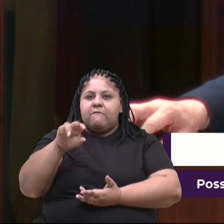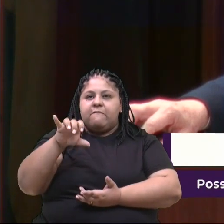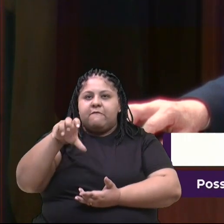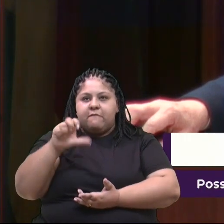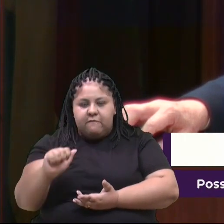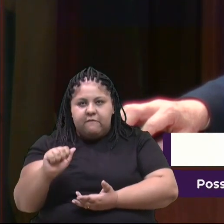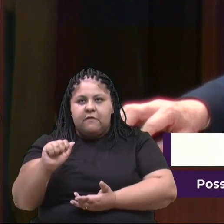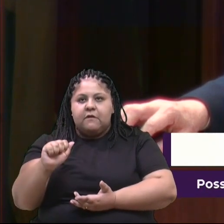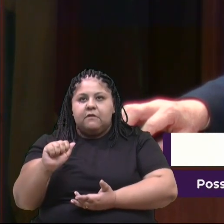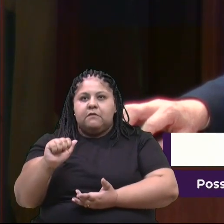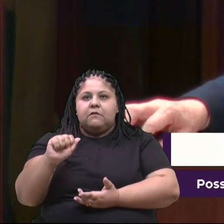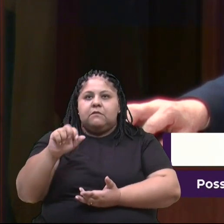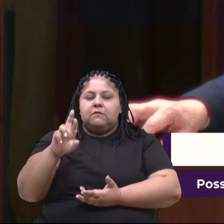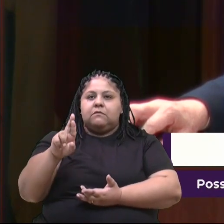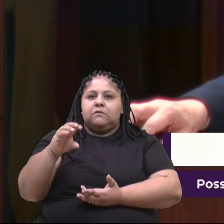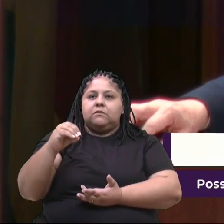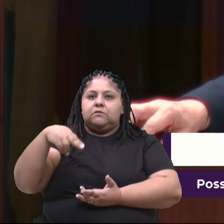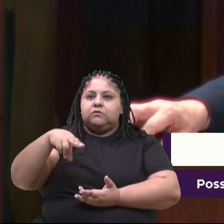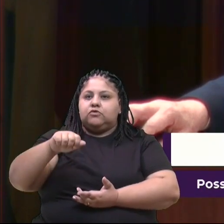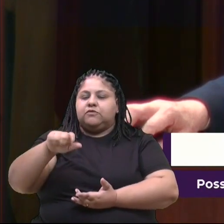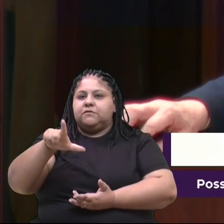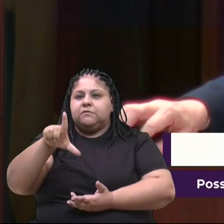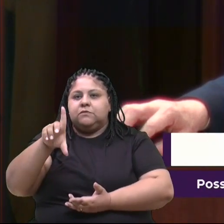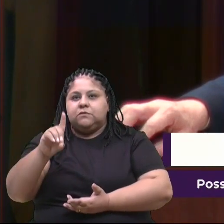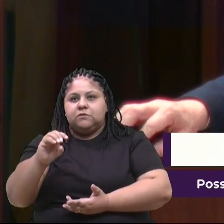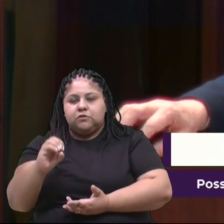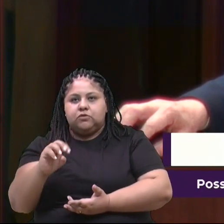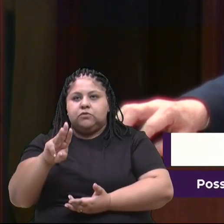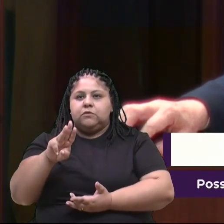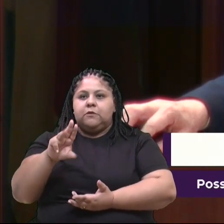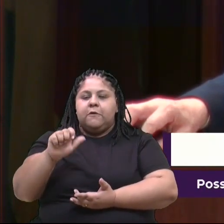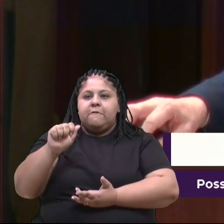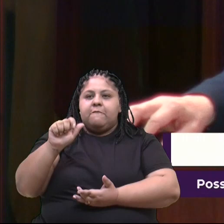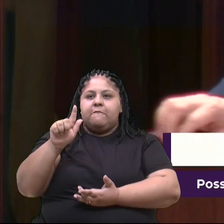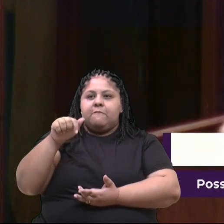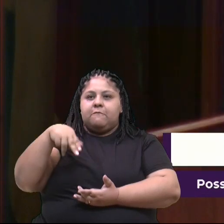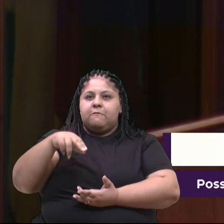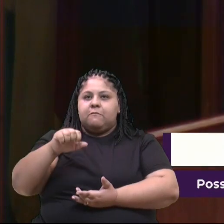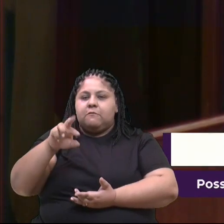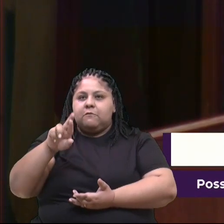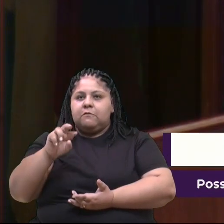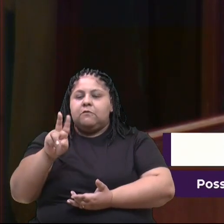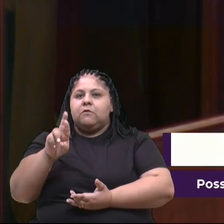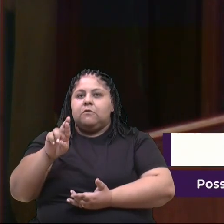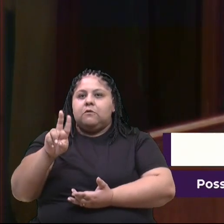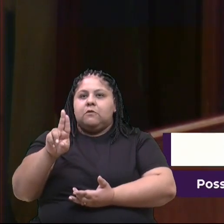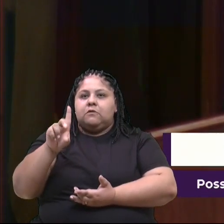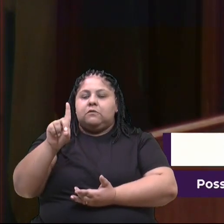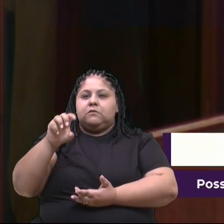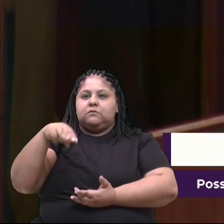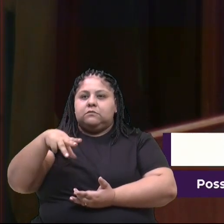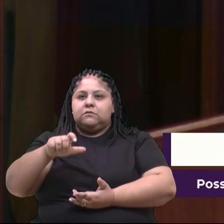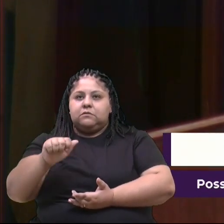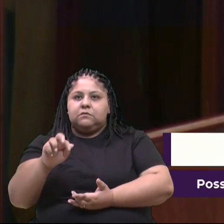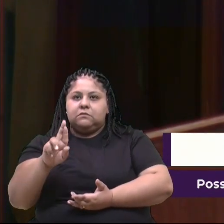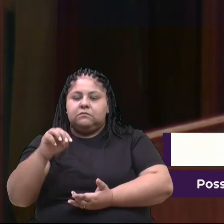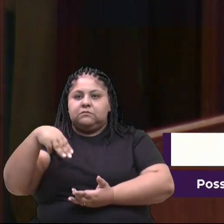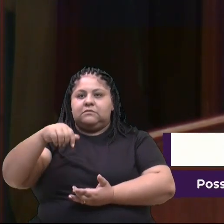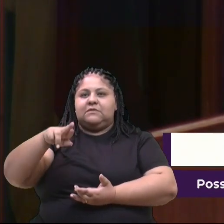Taca, Norberto Soletti, Ronaldo Boniati, Wagner Petrini, Rudimar Menegotto, Maria de Lourdes